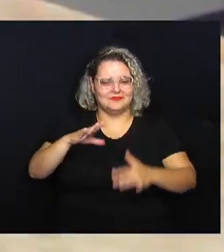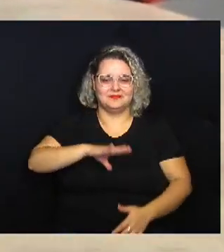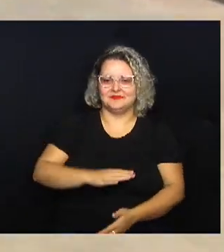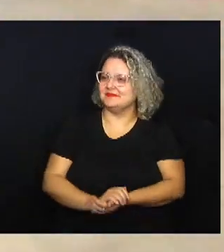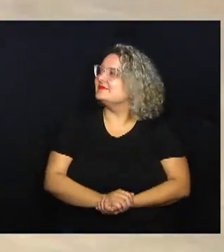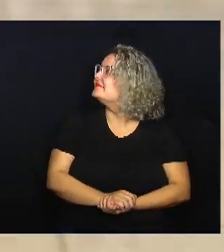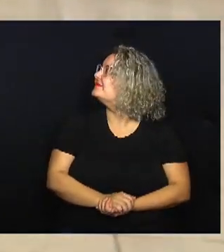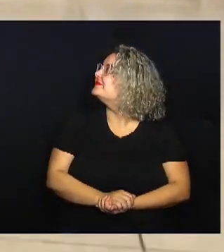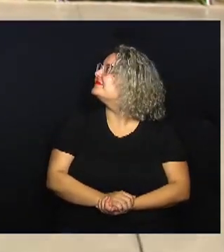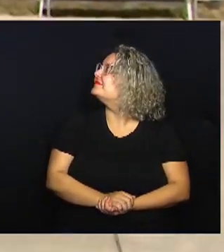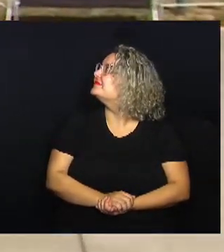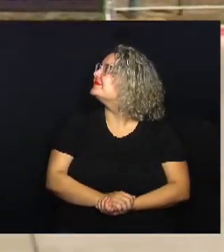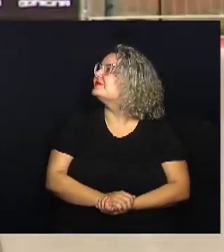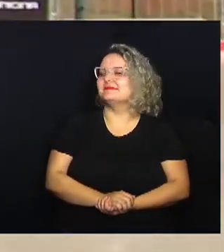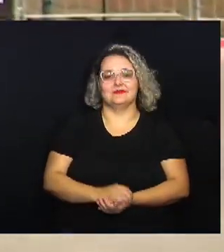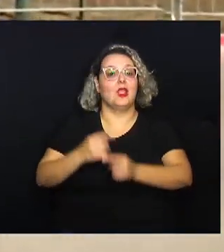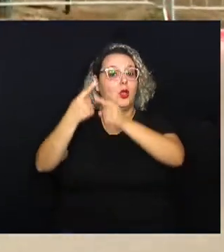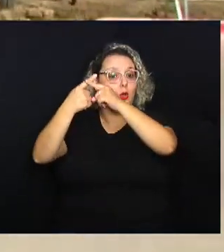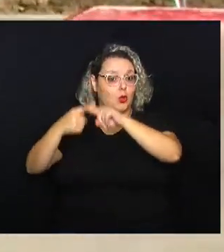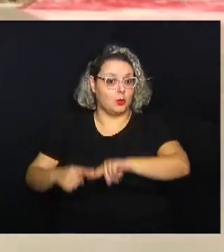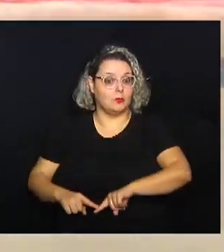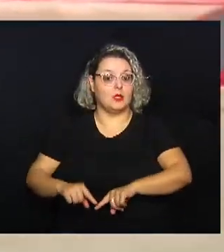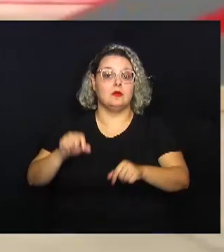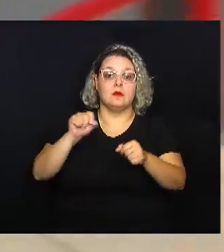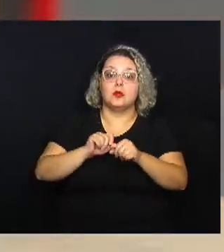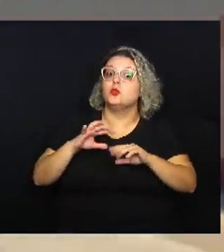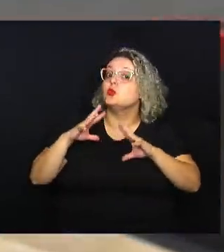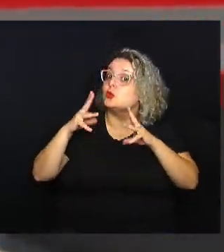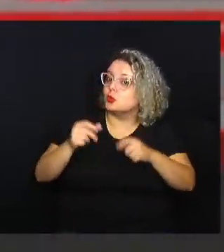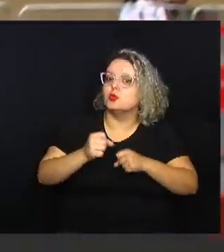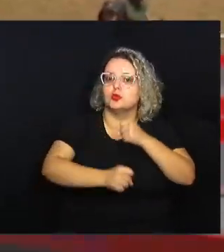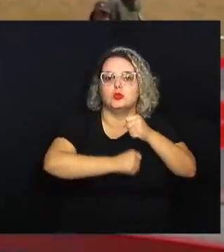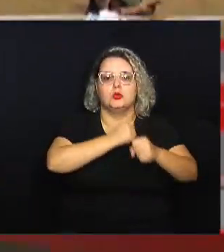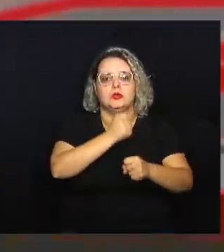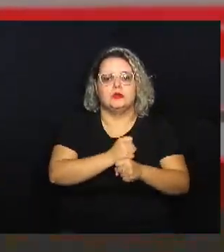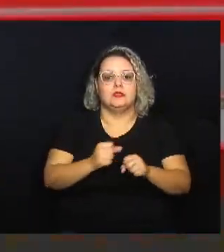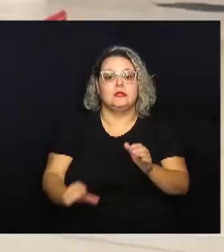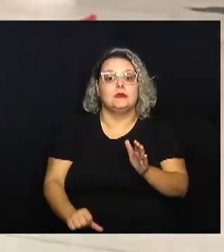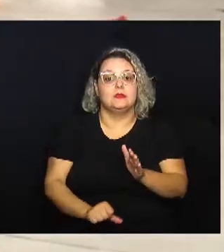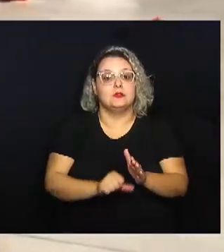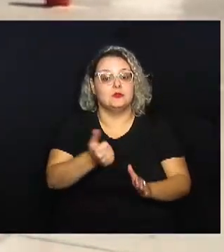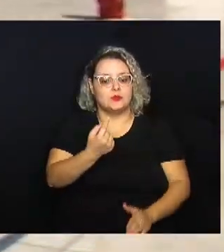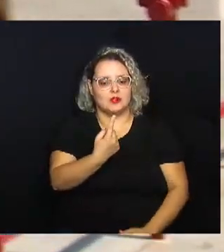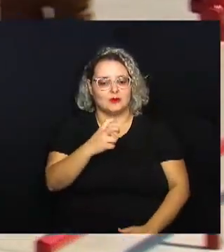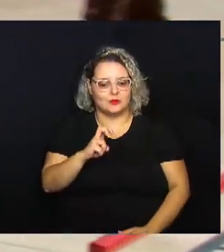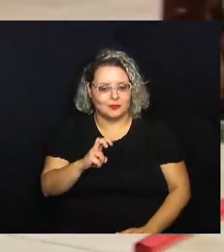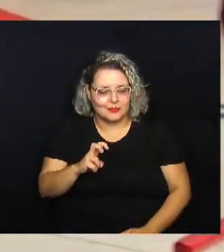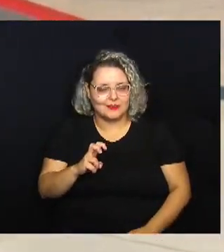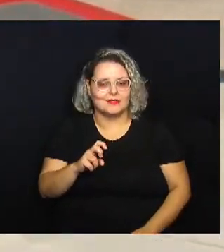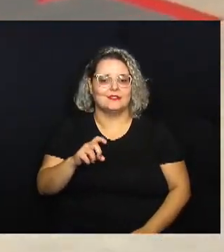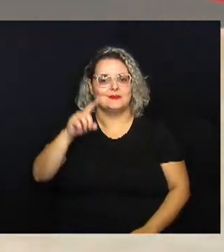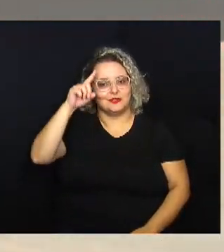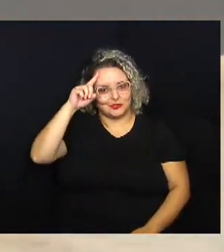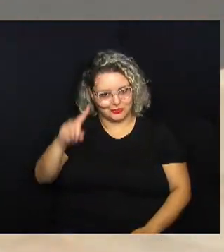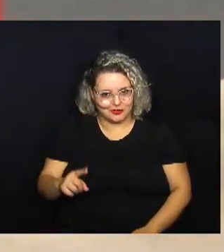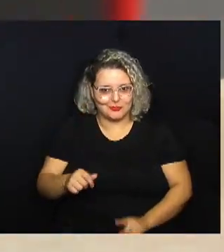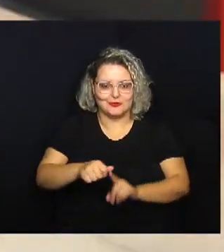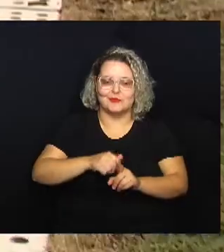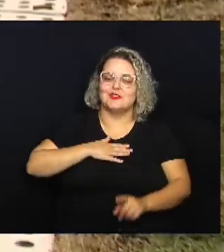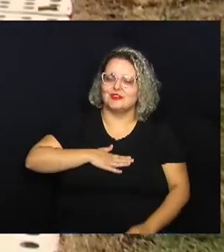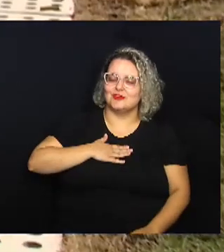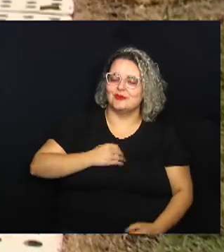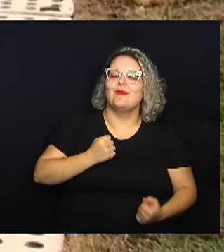o campeonato deve ser realizado todo ano sempre na primeira quinzena do mês de agosto com apoio da Prefeitura